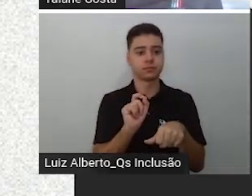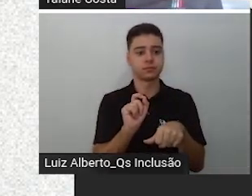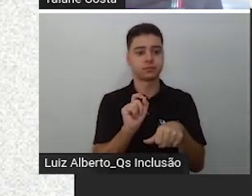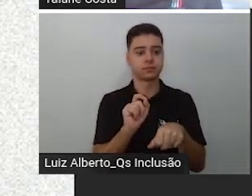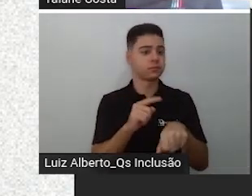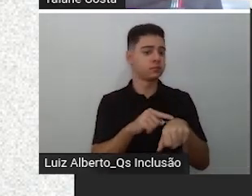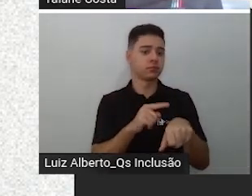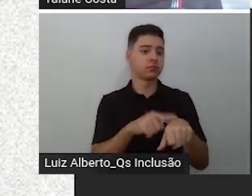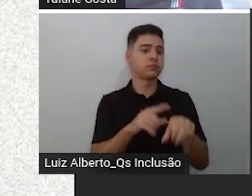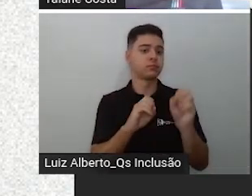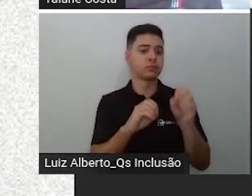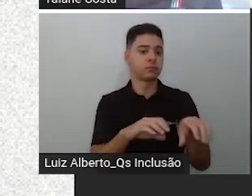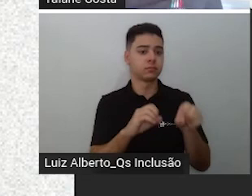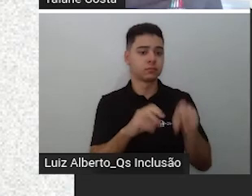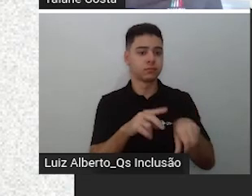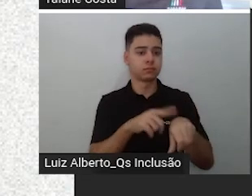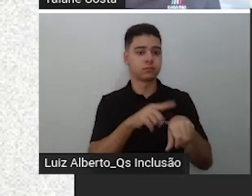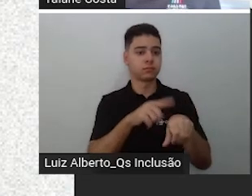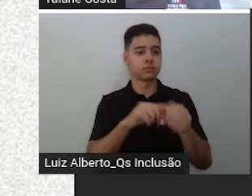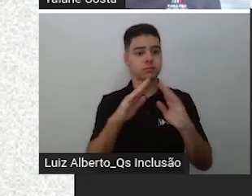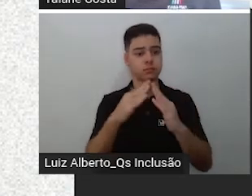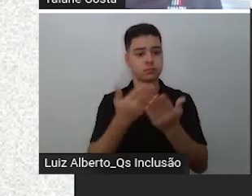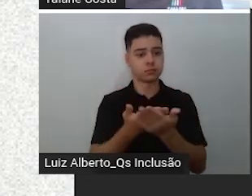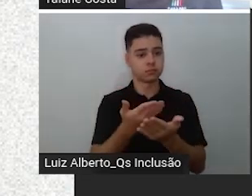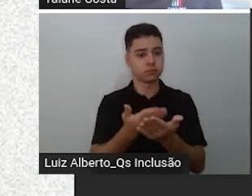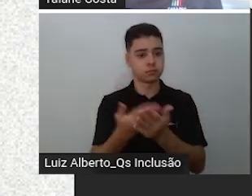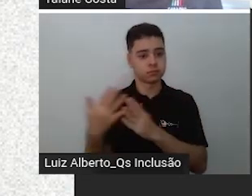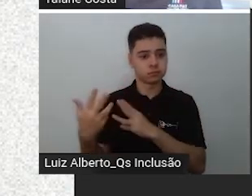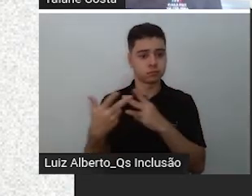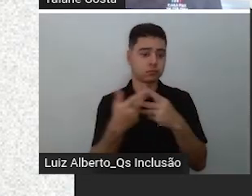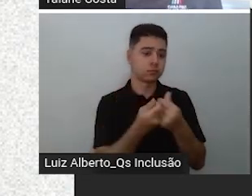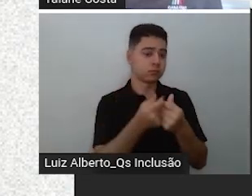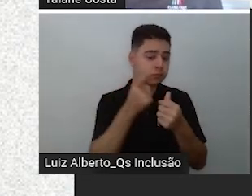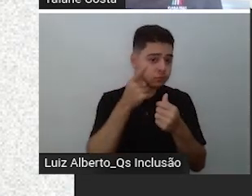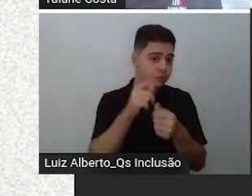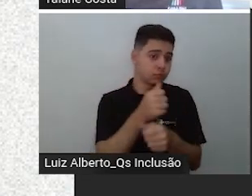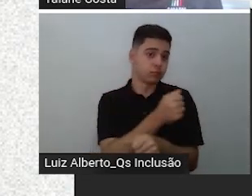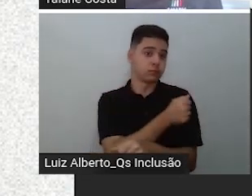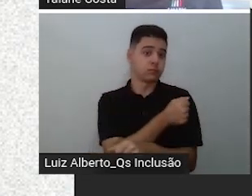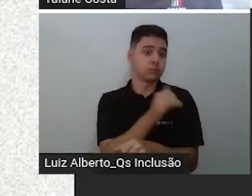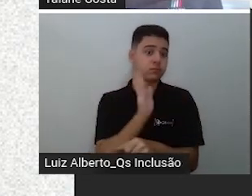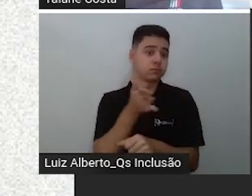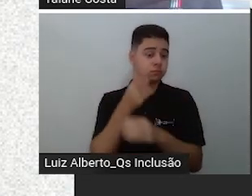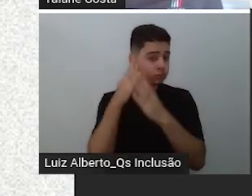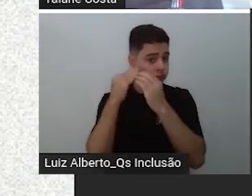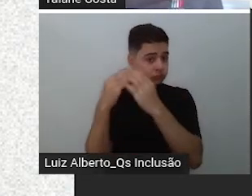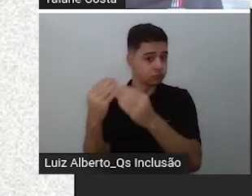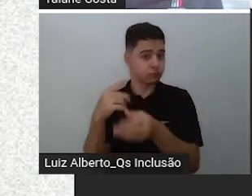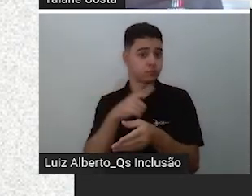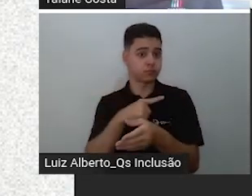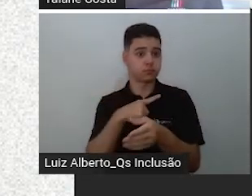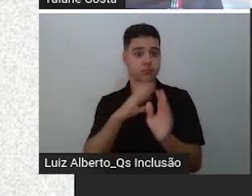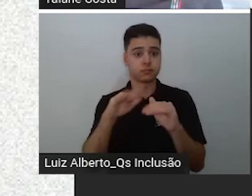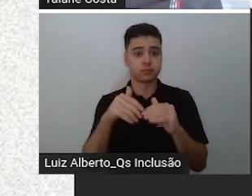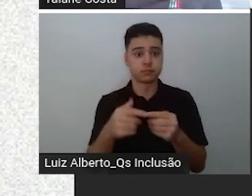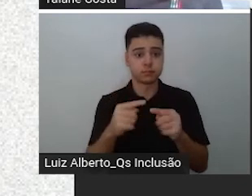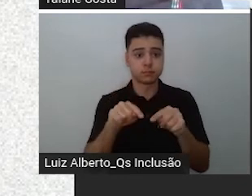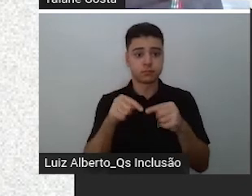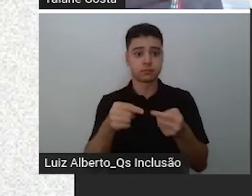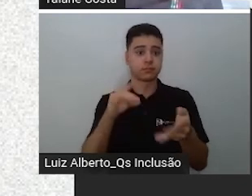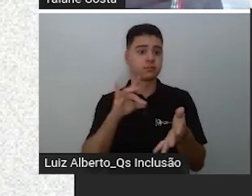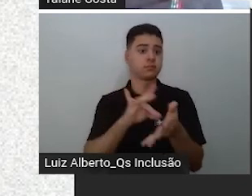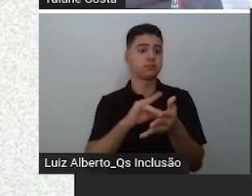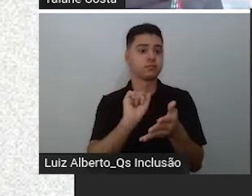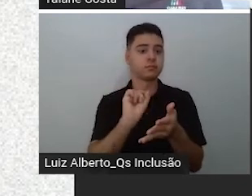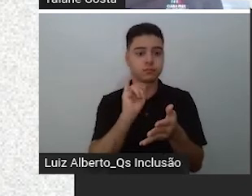aula, né, do horário da escola, para um aluno ter o descanso, mas na verdade a aula de artes é